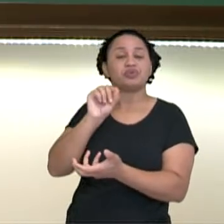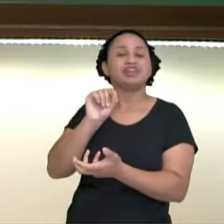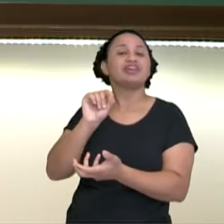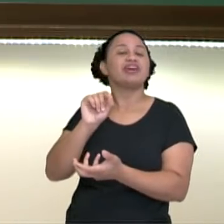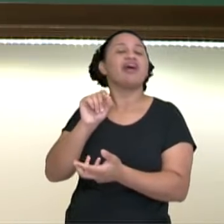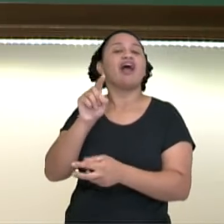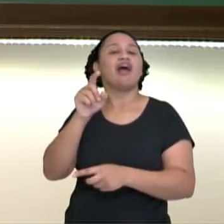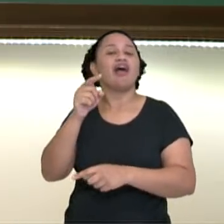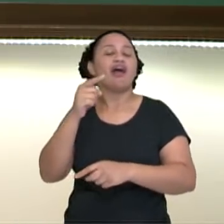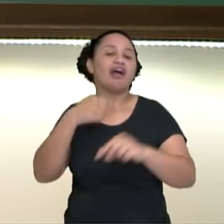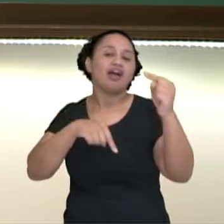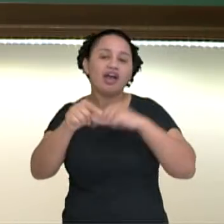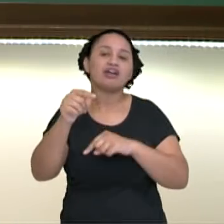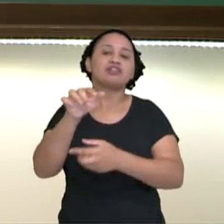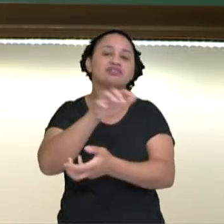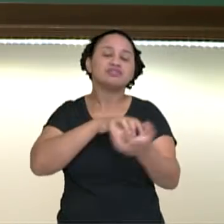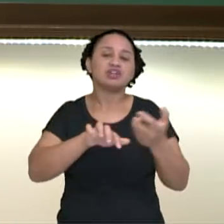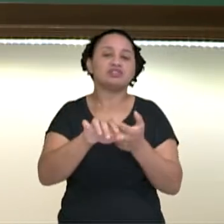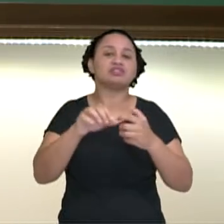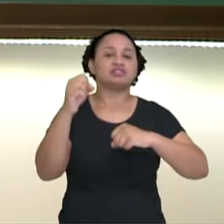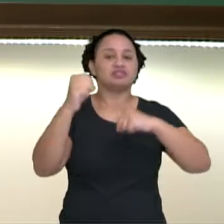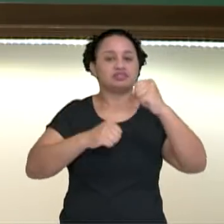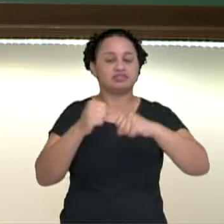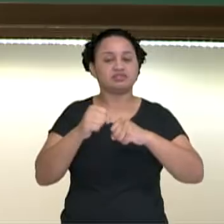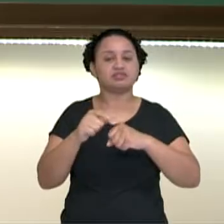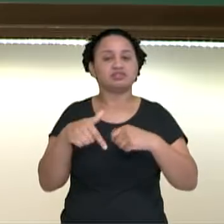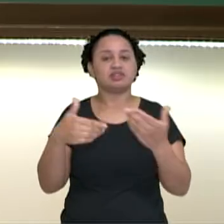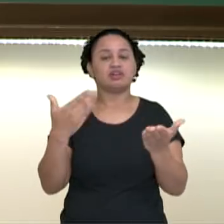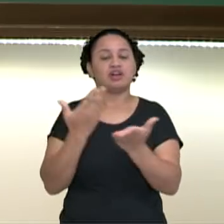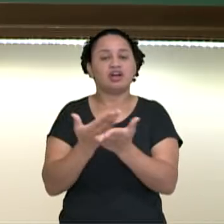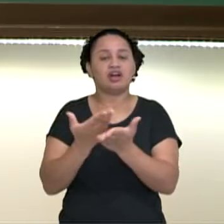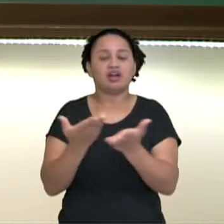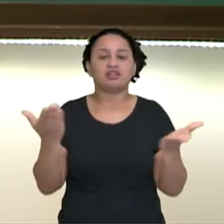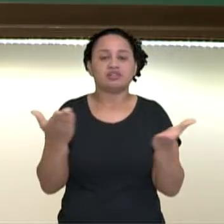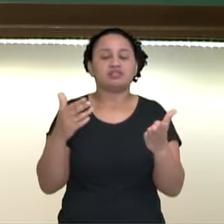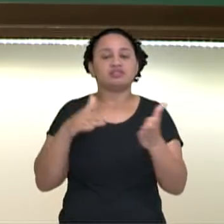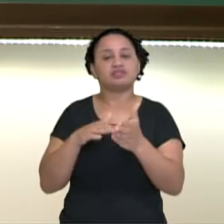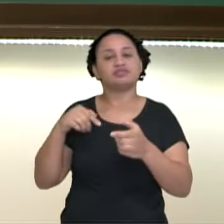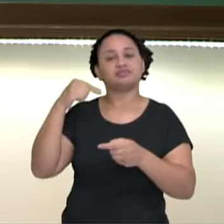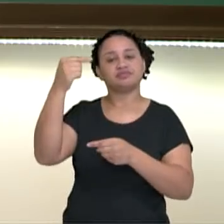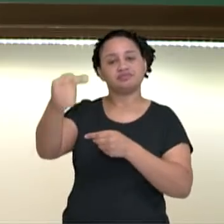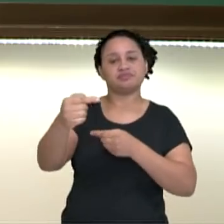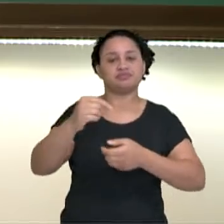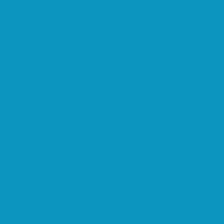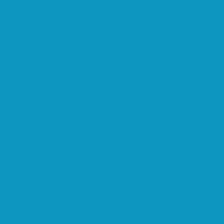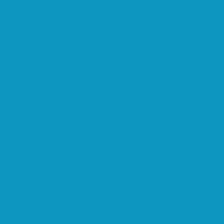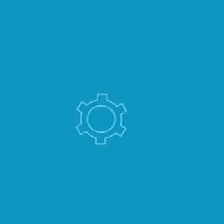Revolução Industrial. Pessoal, essa foi a nossa aula e até a próxima.